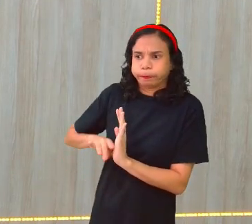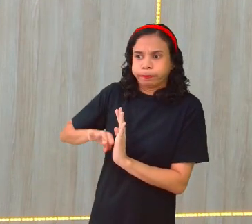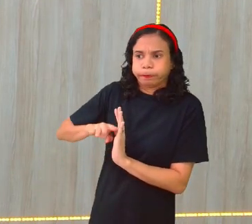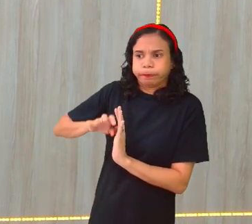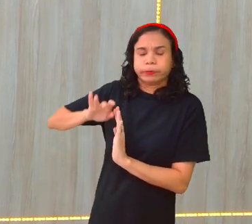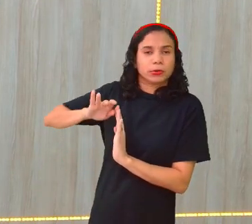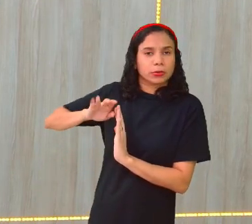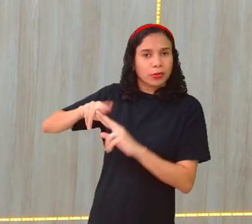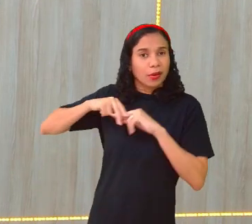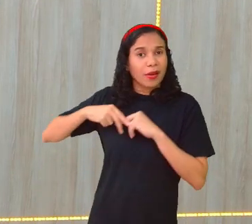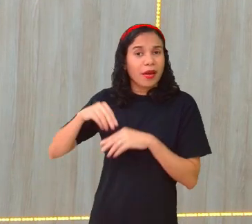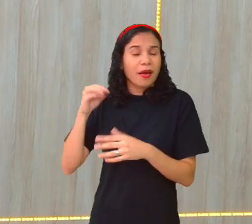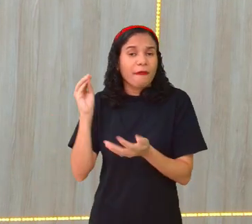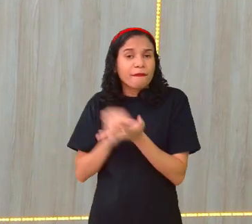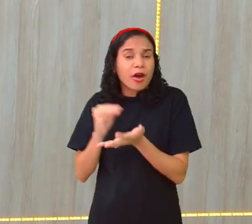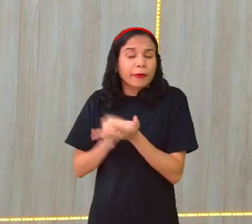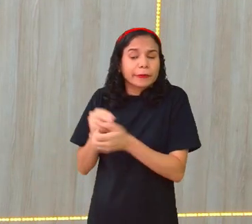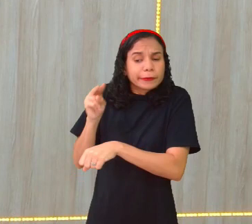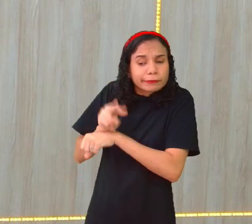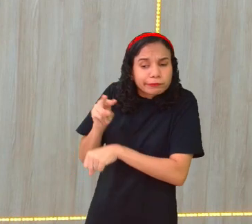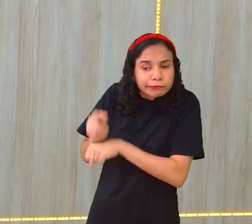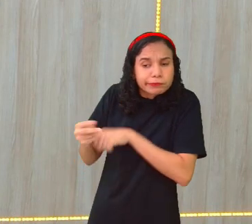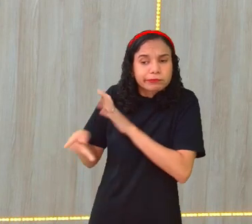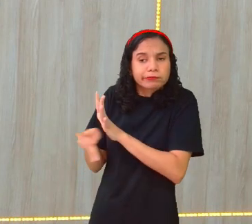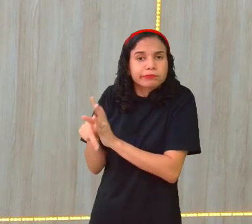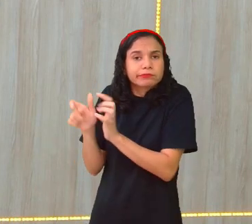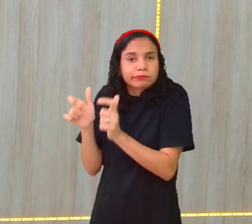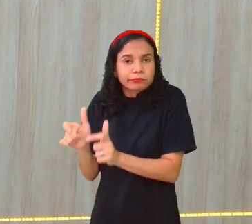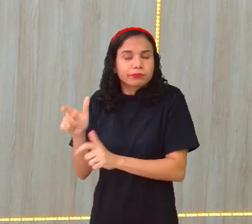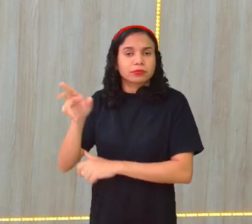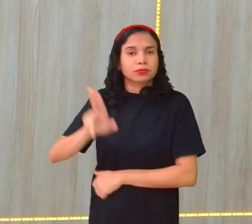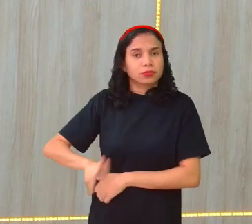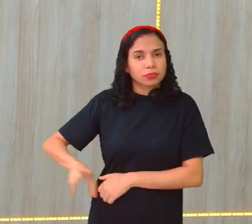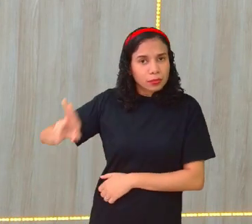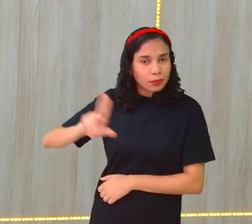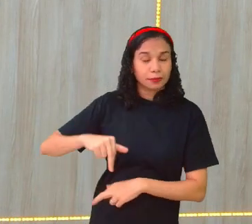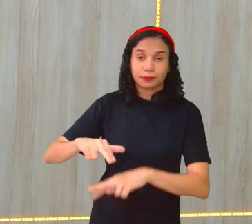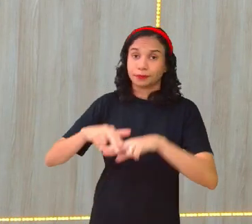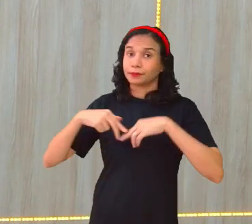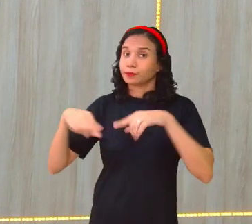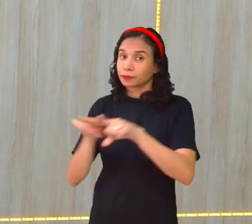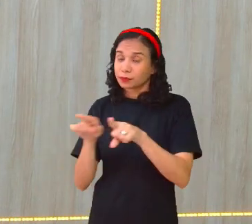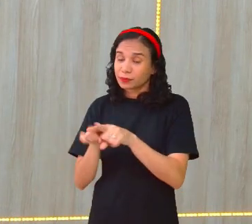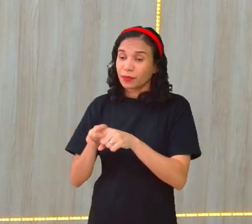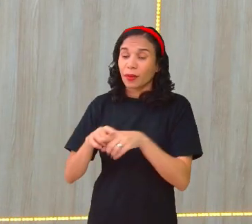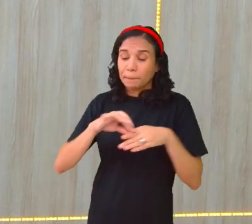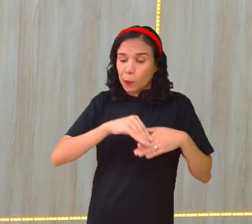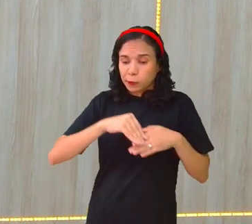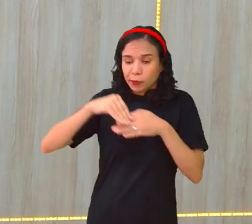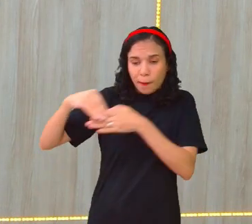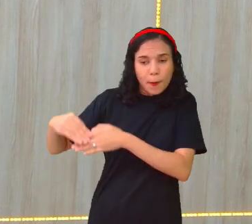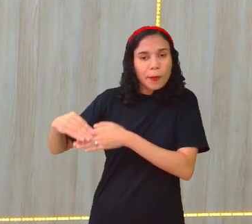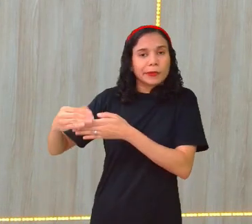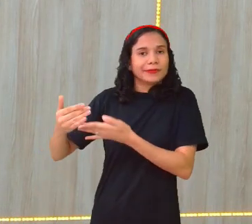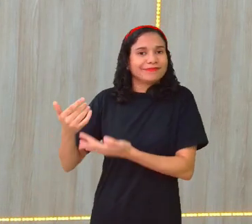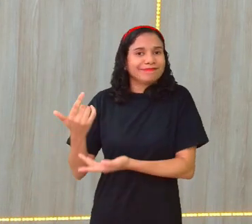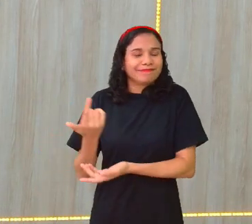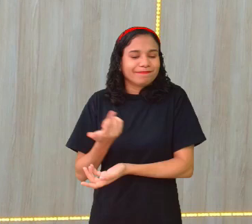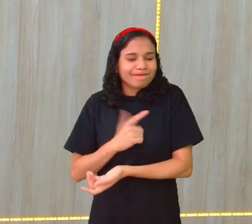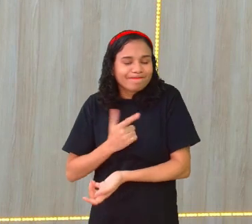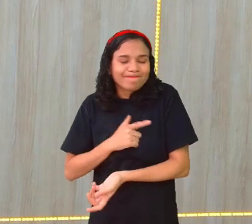centros, uma má conservação do ambiente que eram utilizados, a questão dos transportes que não